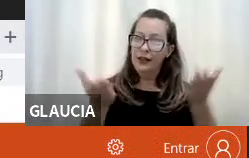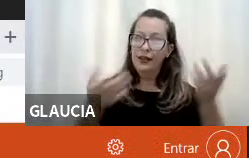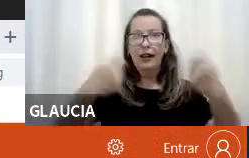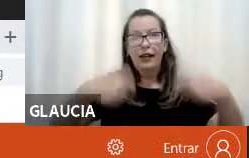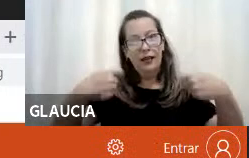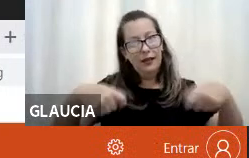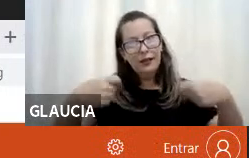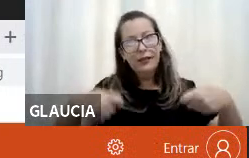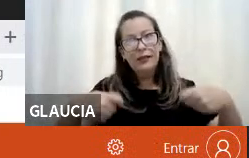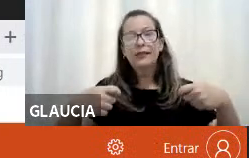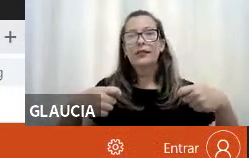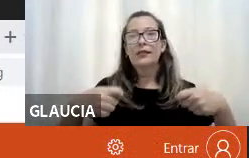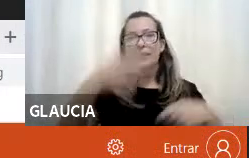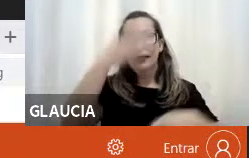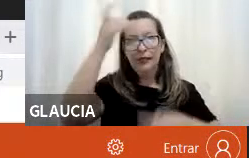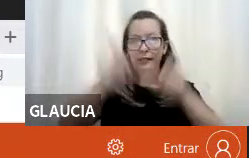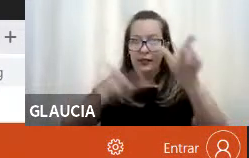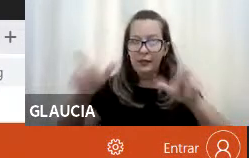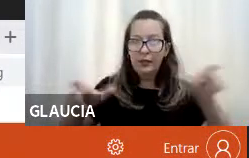necessidade, né? Então,